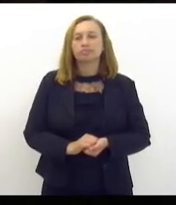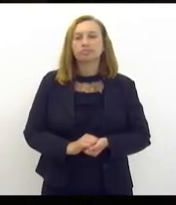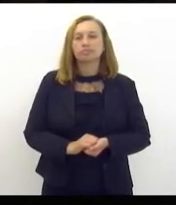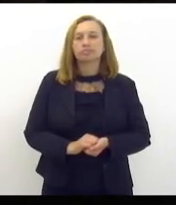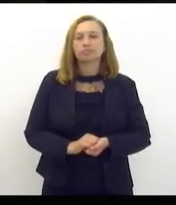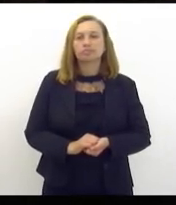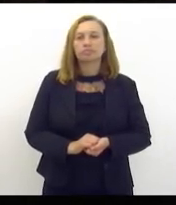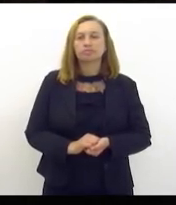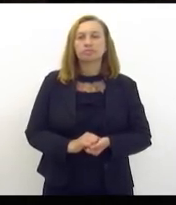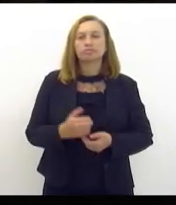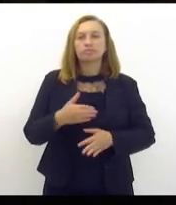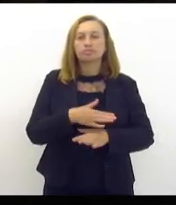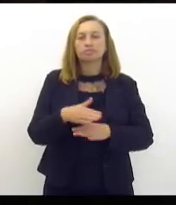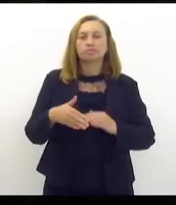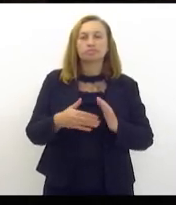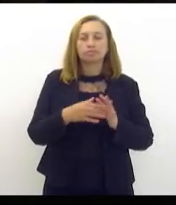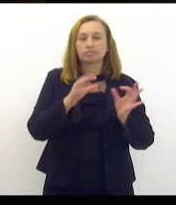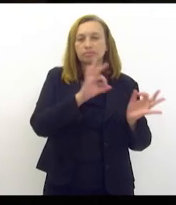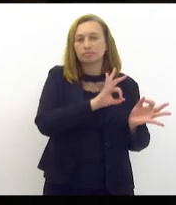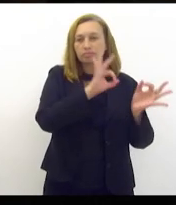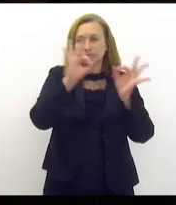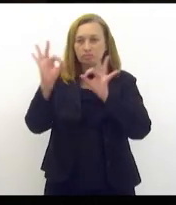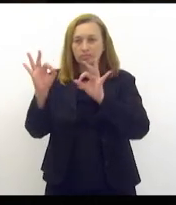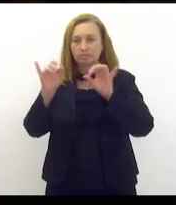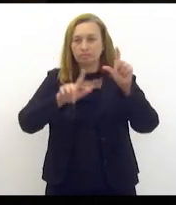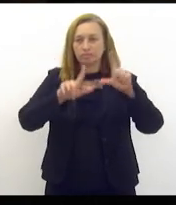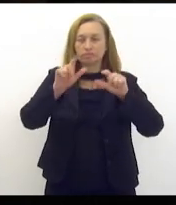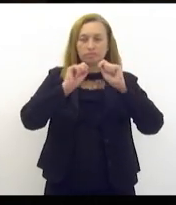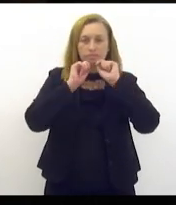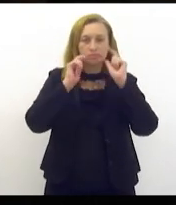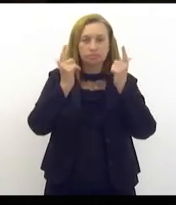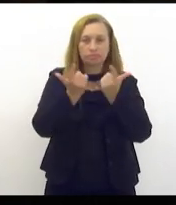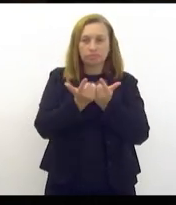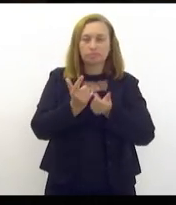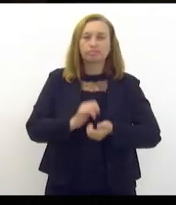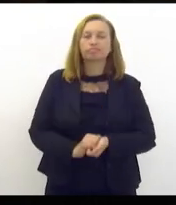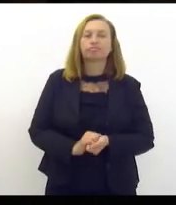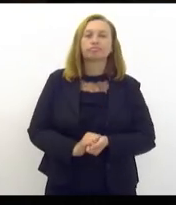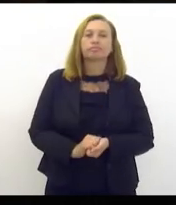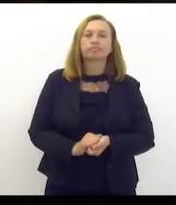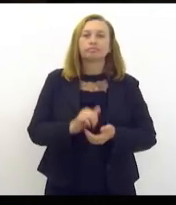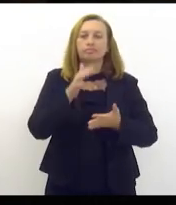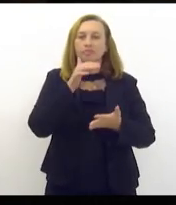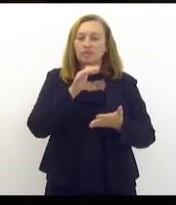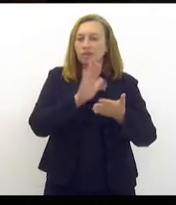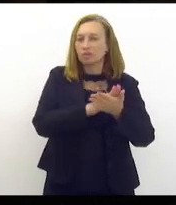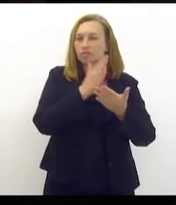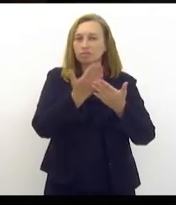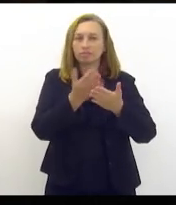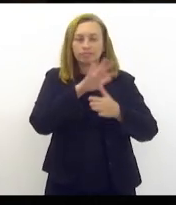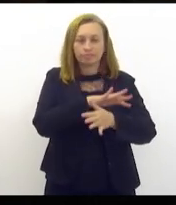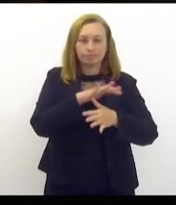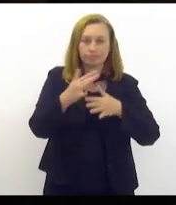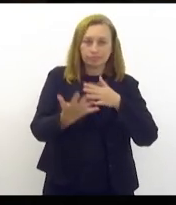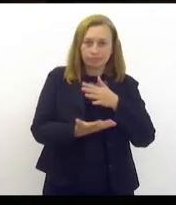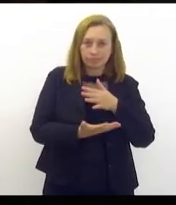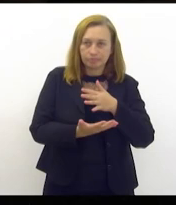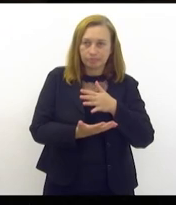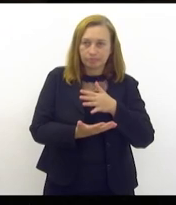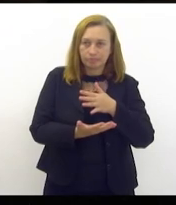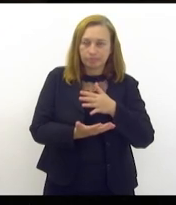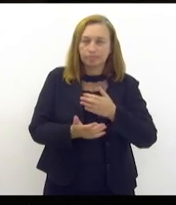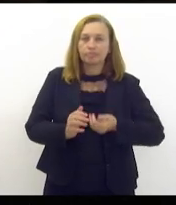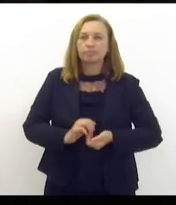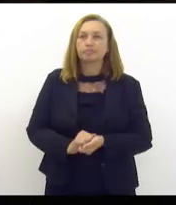senhores telespectadores da TV Alerj, senhora intérprete da língua